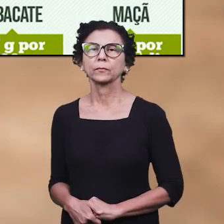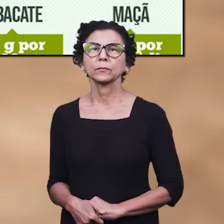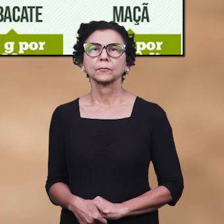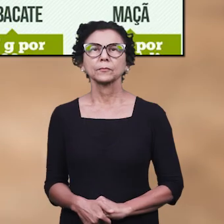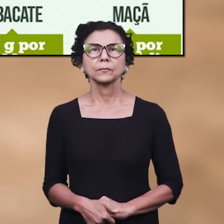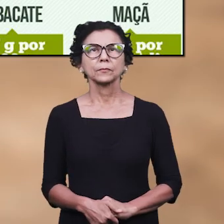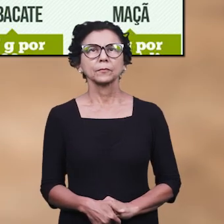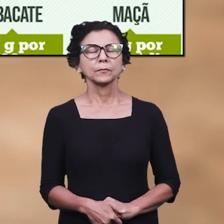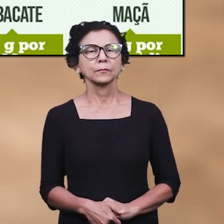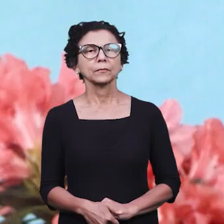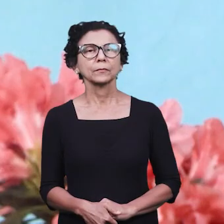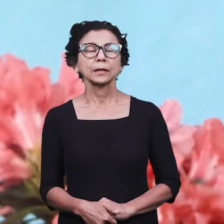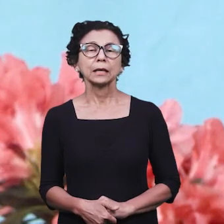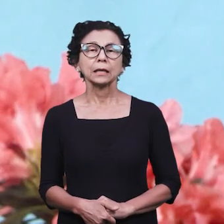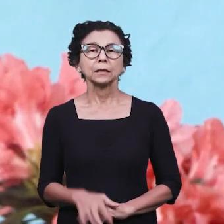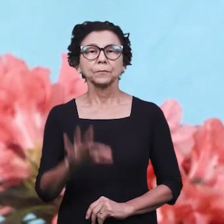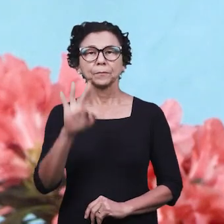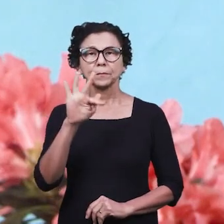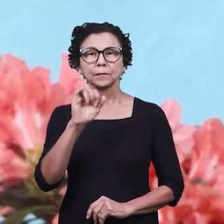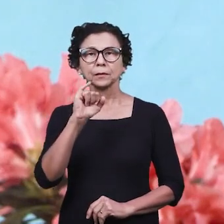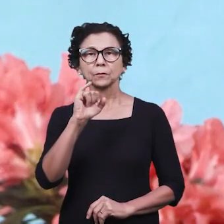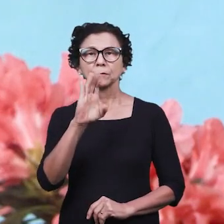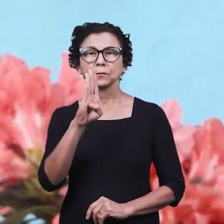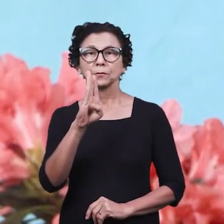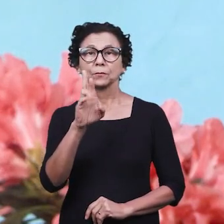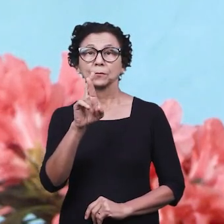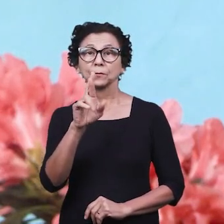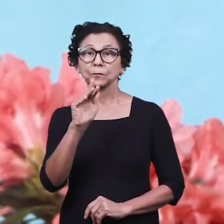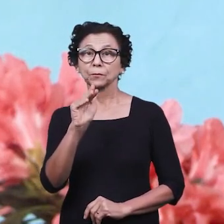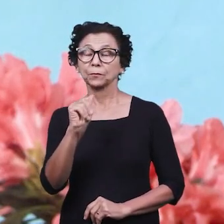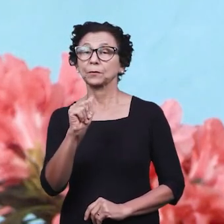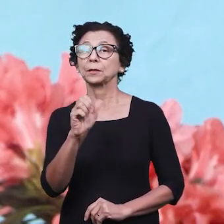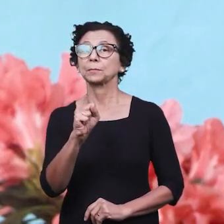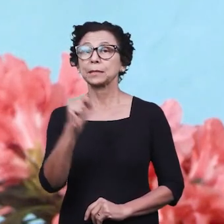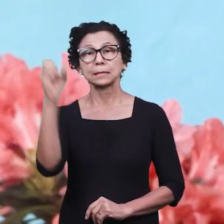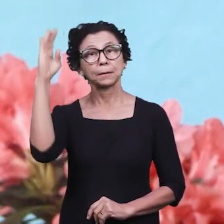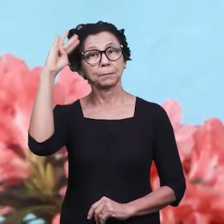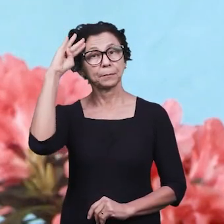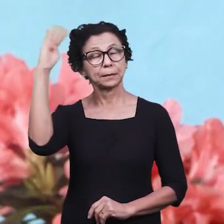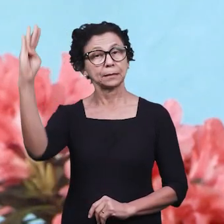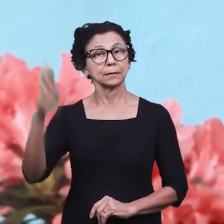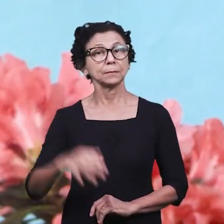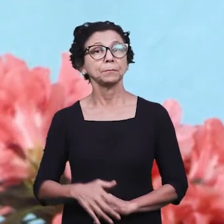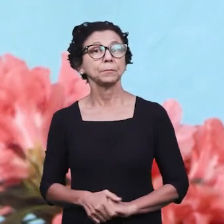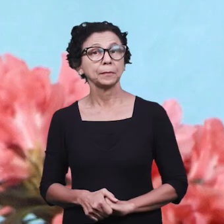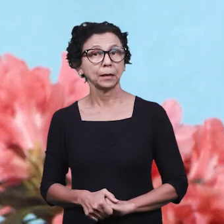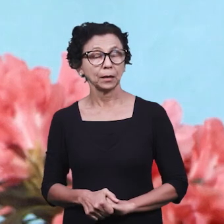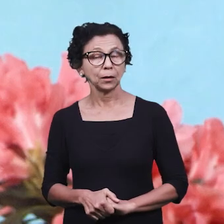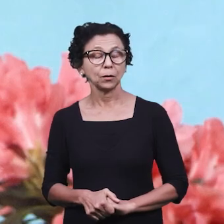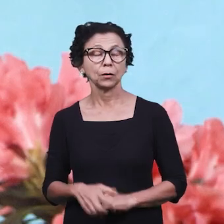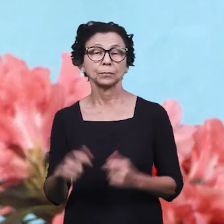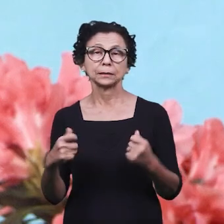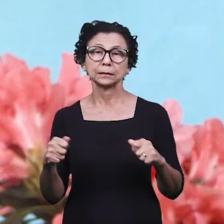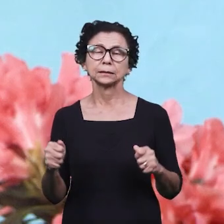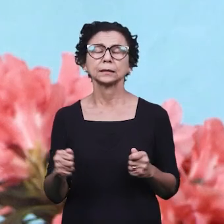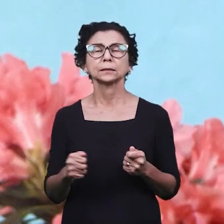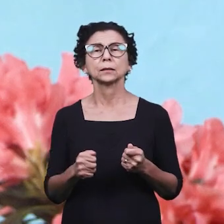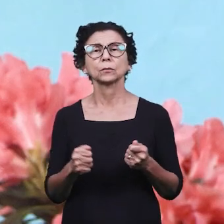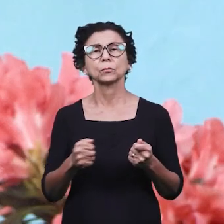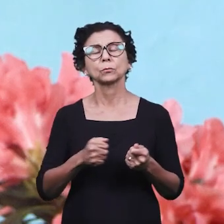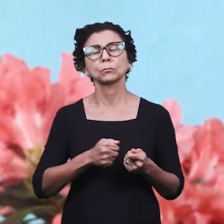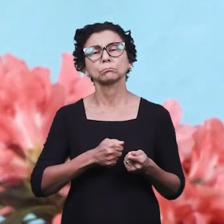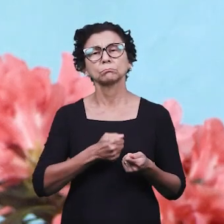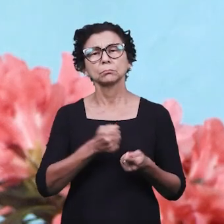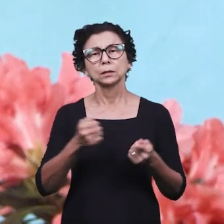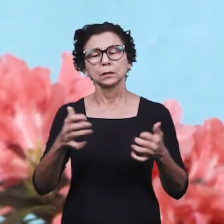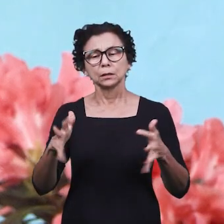características. E quando falamos de fibras, suas principais fontes alimentares, elas estão associadas a determinados tipos de leguminosas, folhosos,